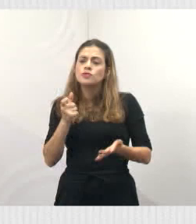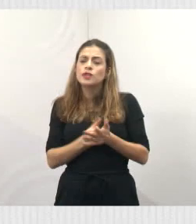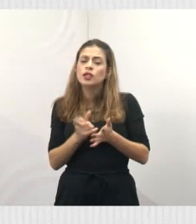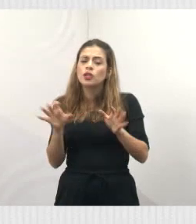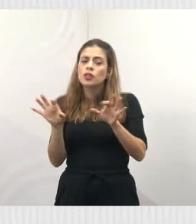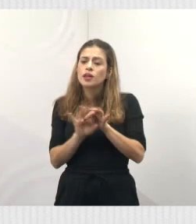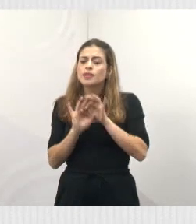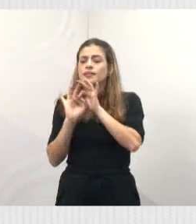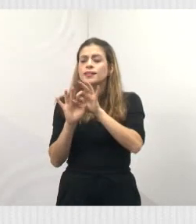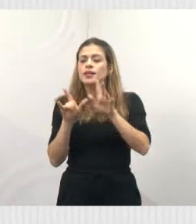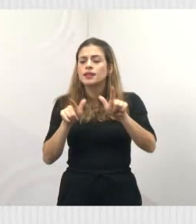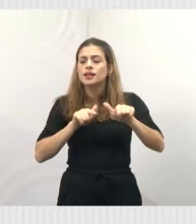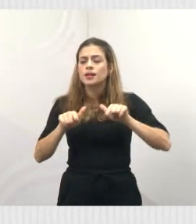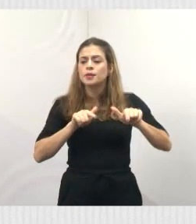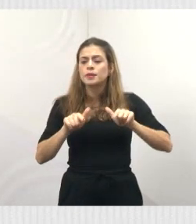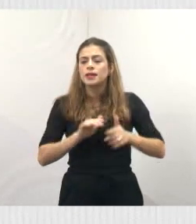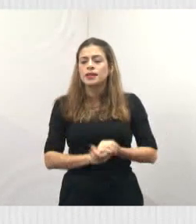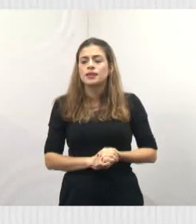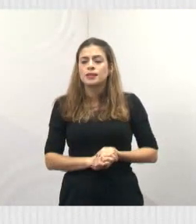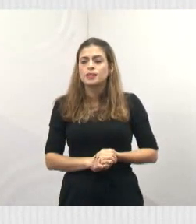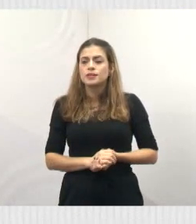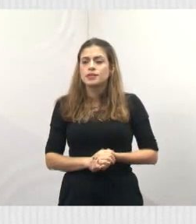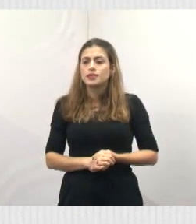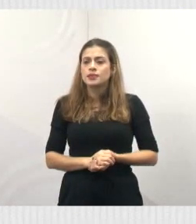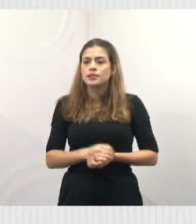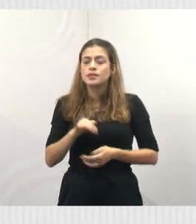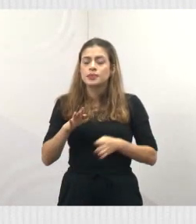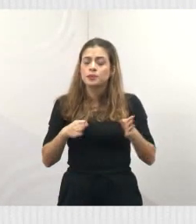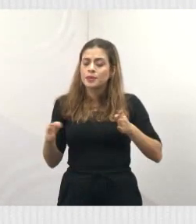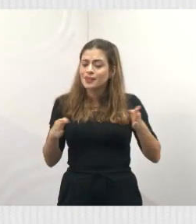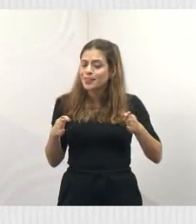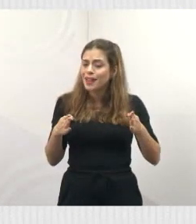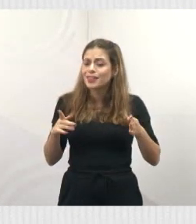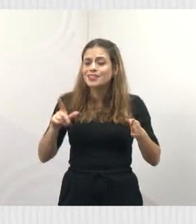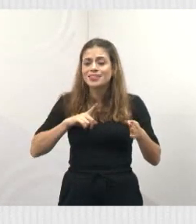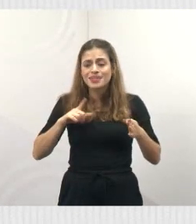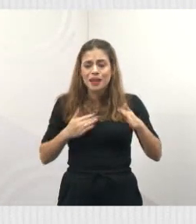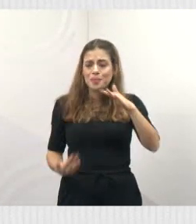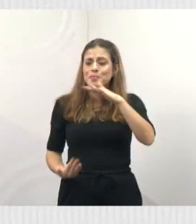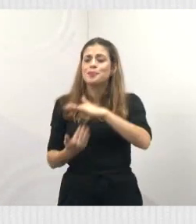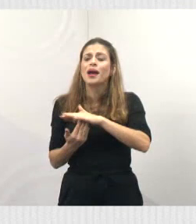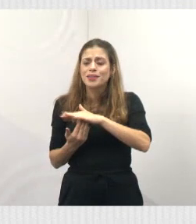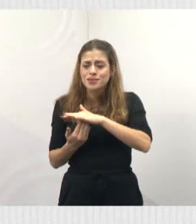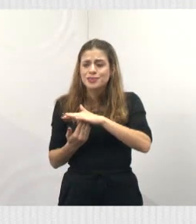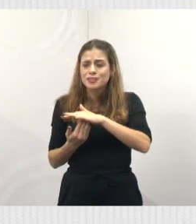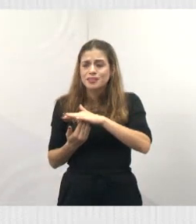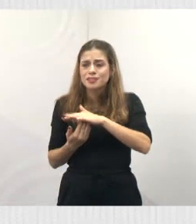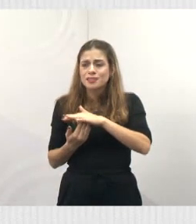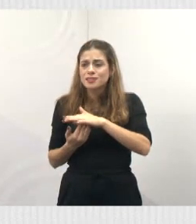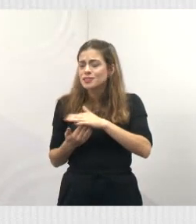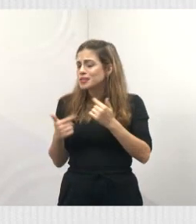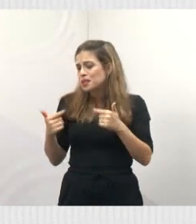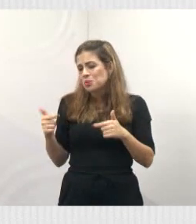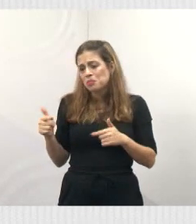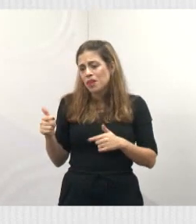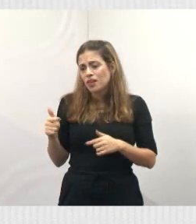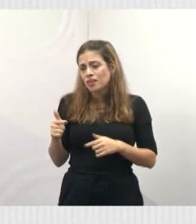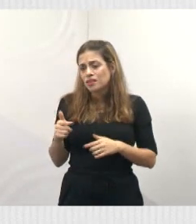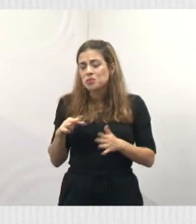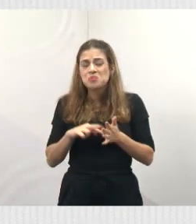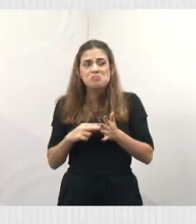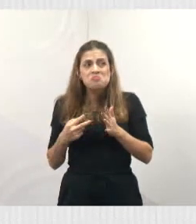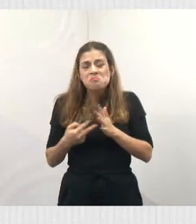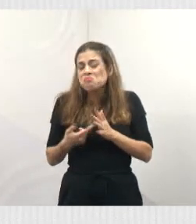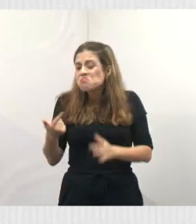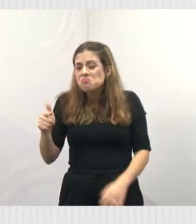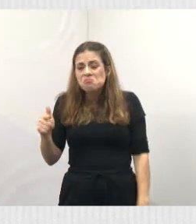E mesmo nos vínculos de trabalho, quando o mandato tem prazo fixado, não deve existir isso. Porque não tem sentido, a pessoa não tem